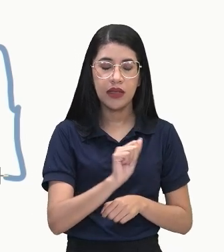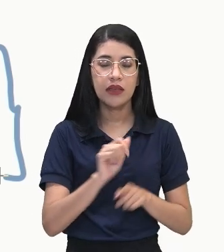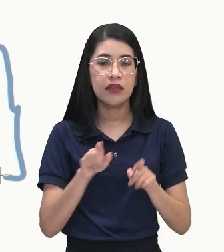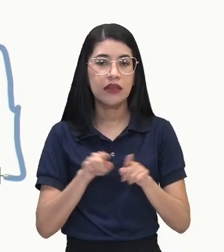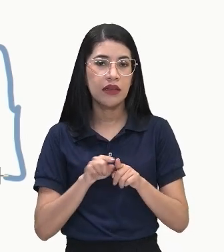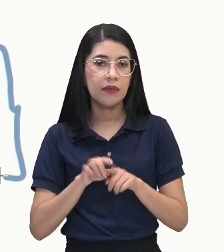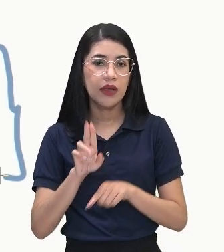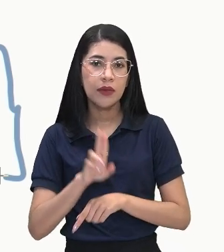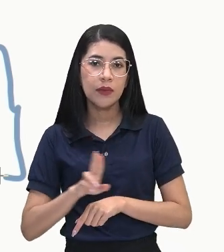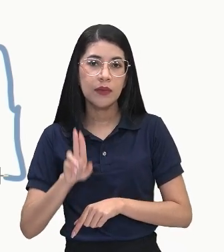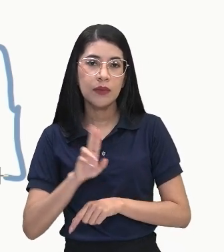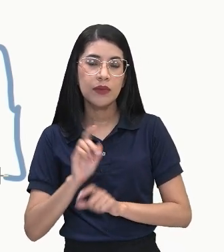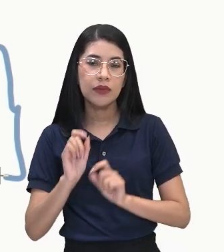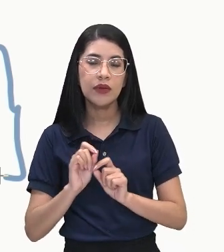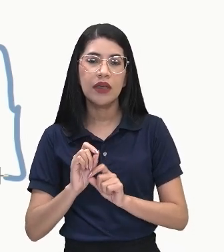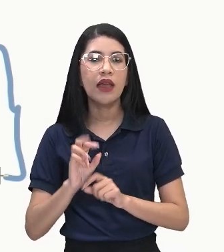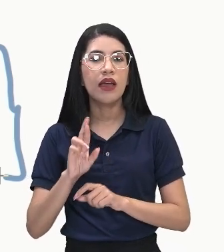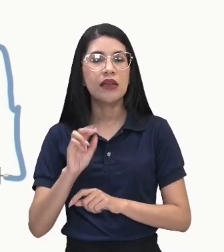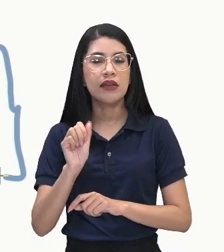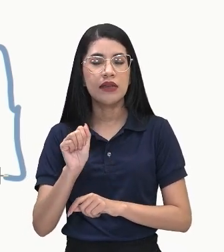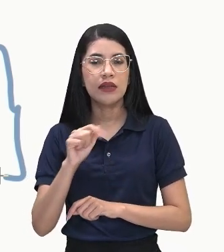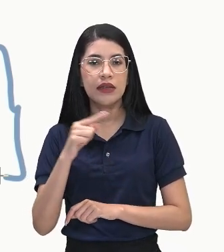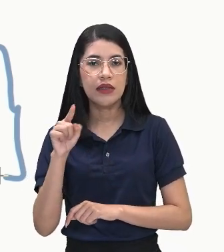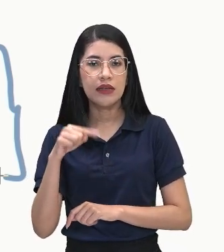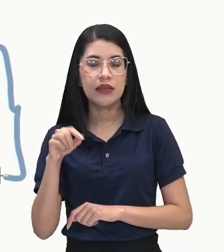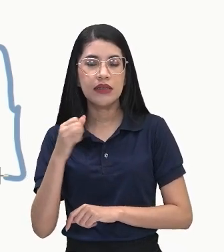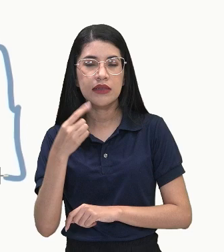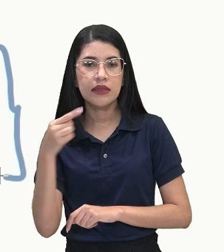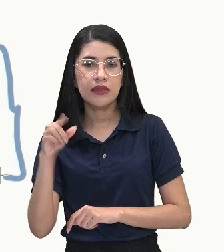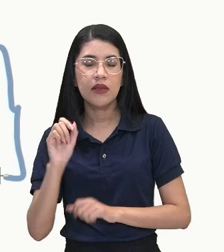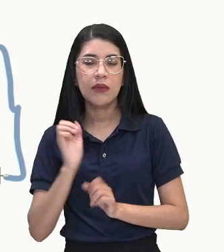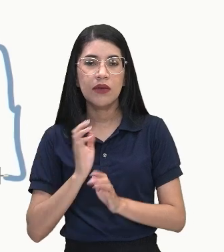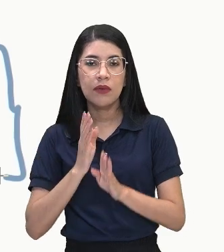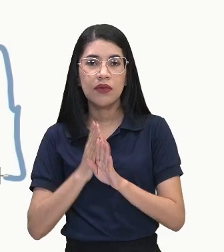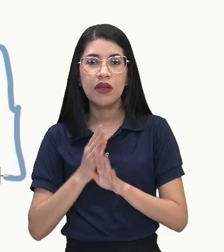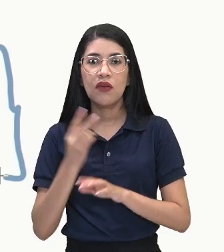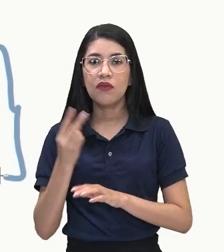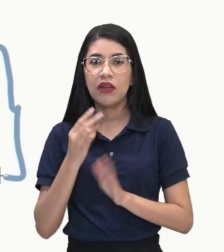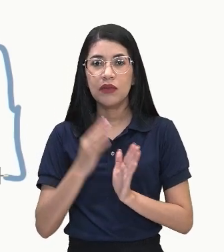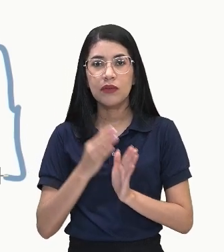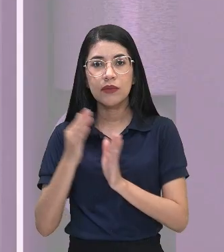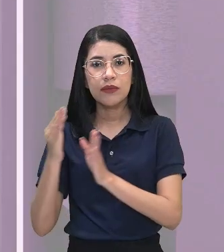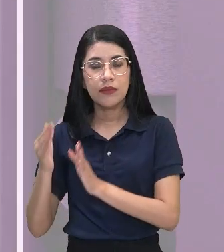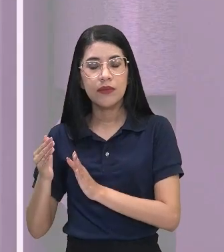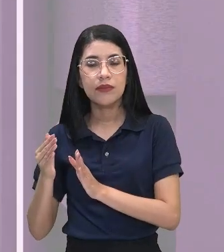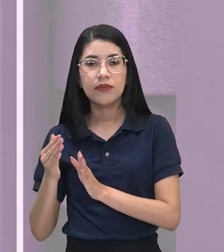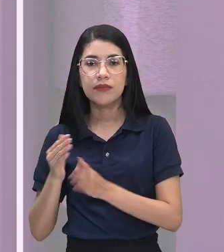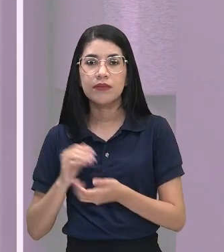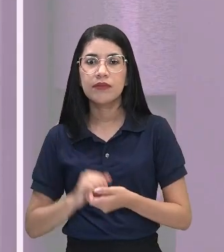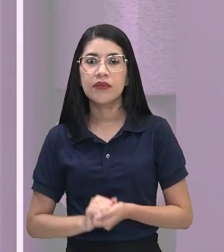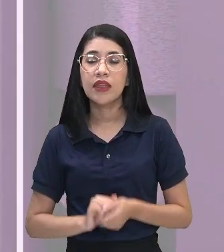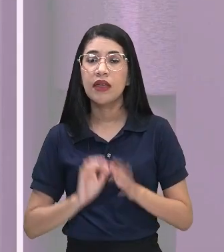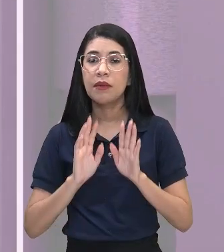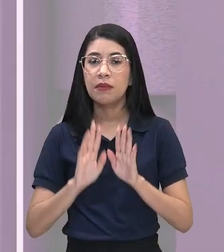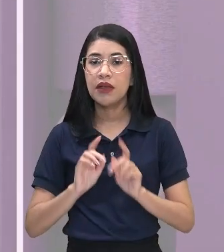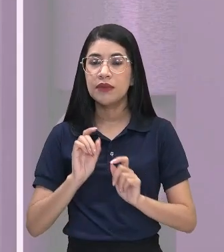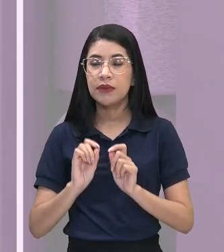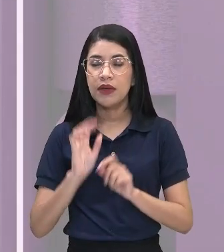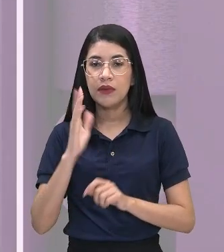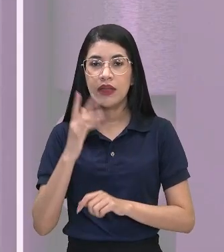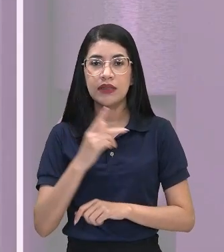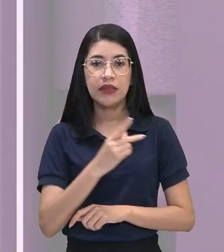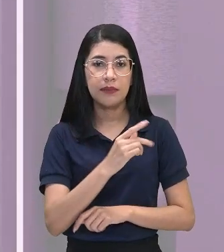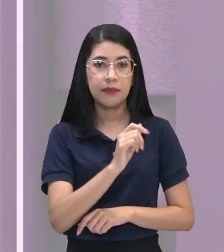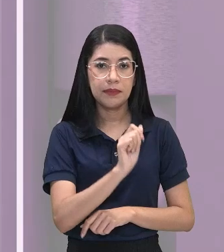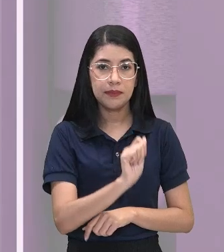usar a razão para encontrar sempre o próximo termo. Só que no caso da